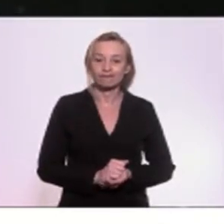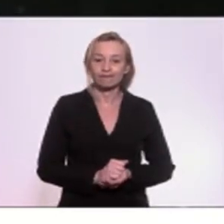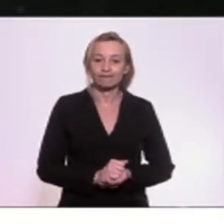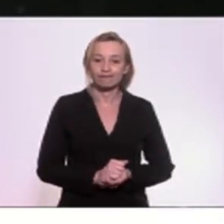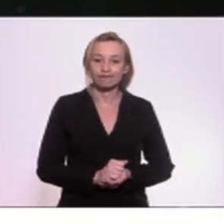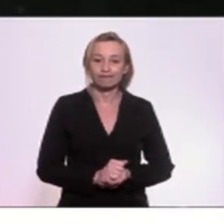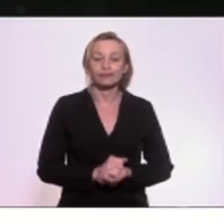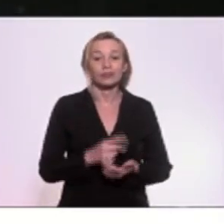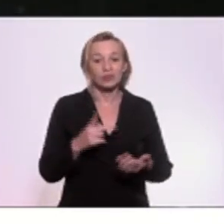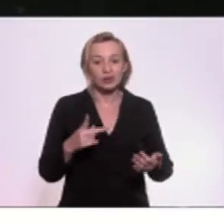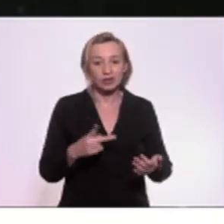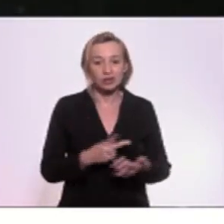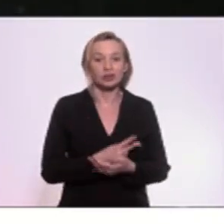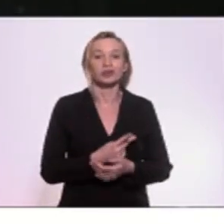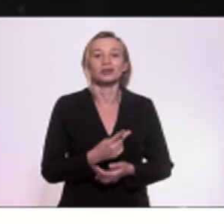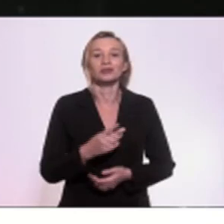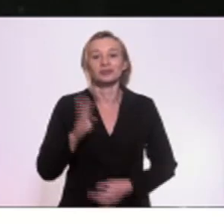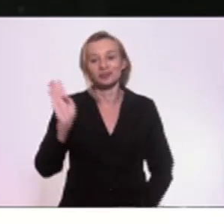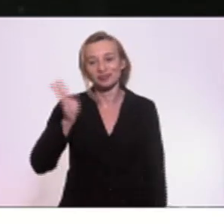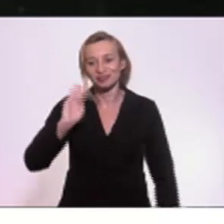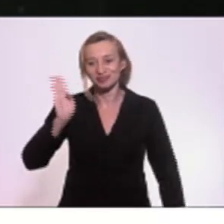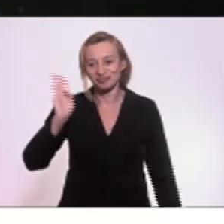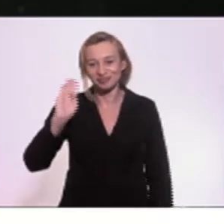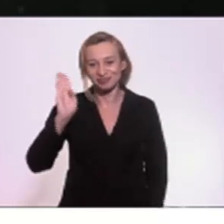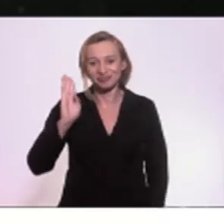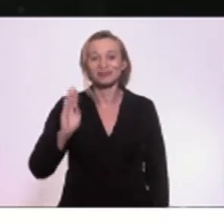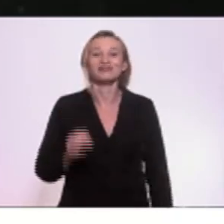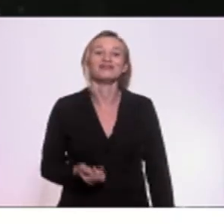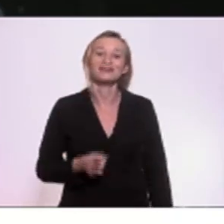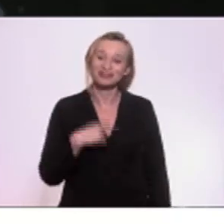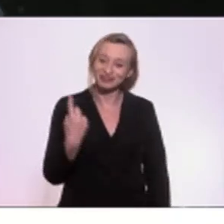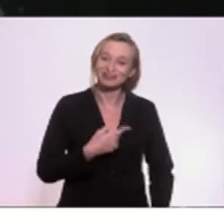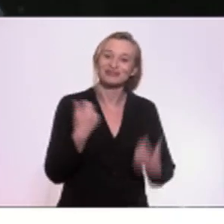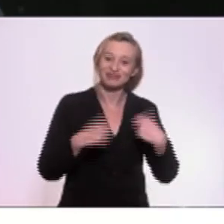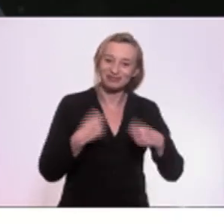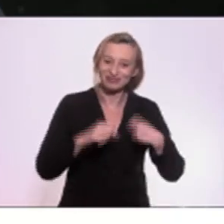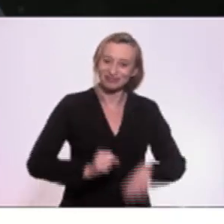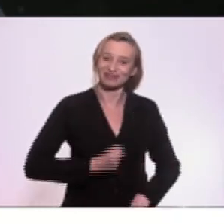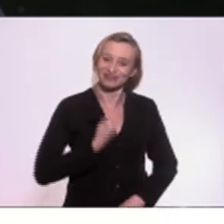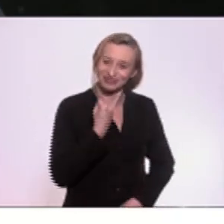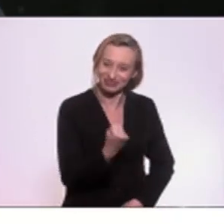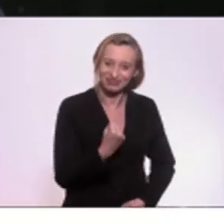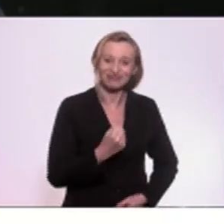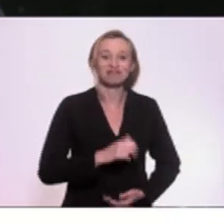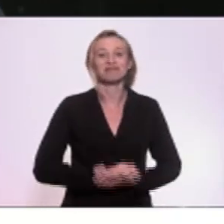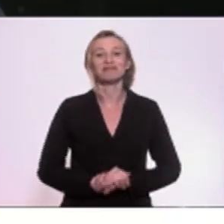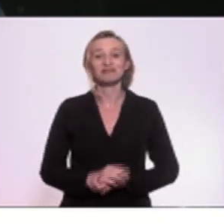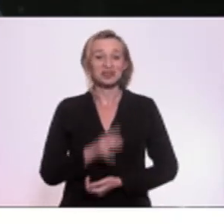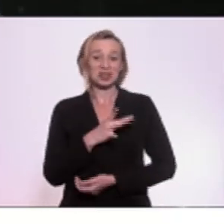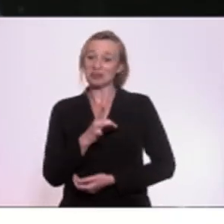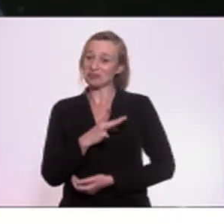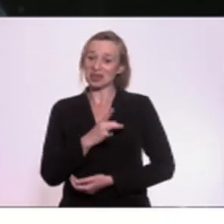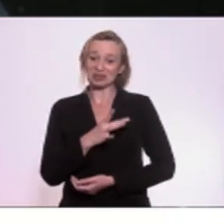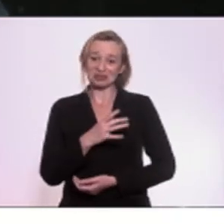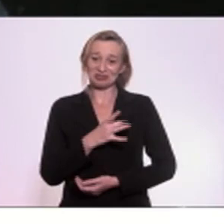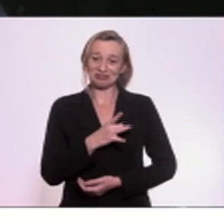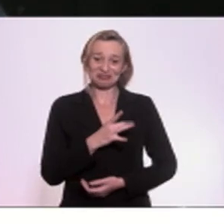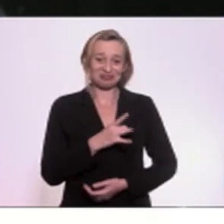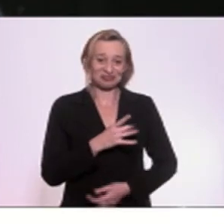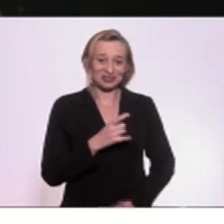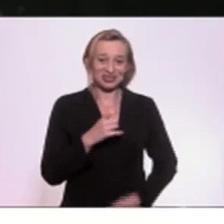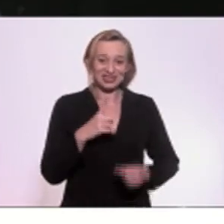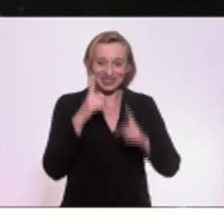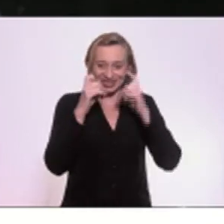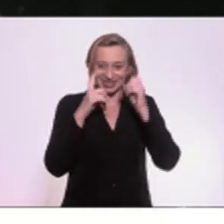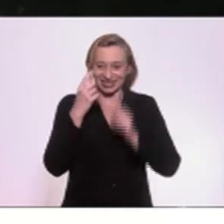Foi assim quanto o Botafogo. E a gente precisa ter firmeza. Não ter medo de cara feia.